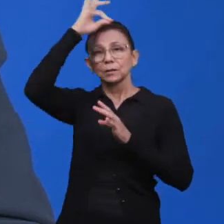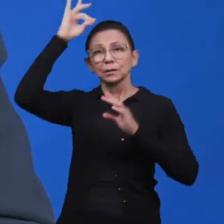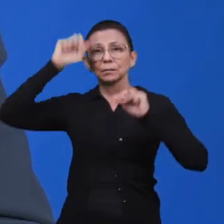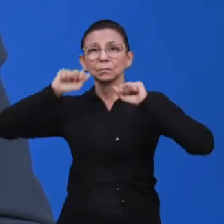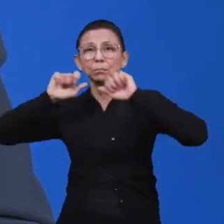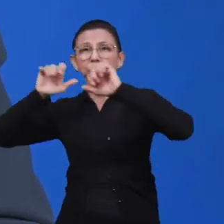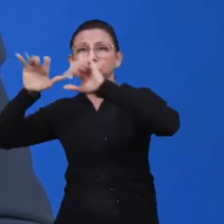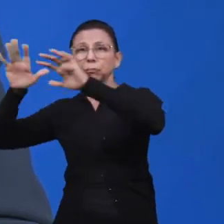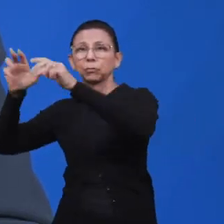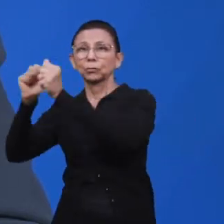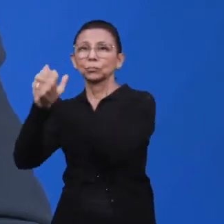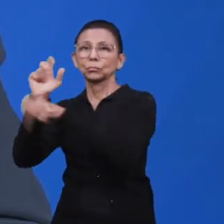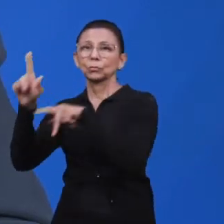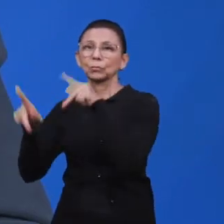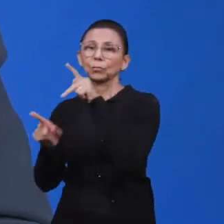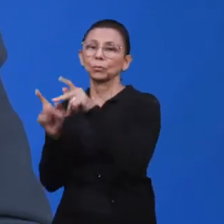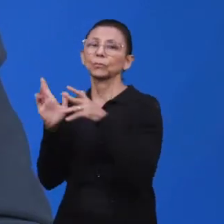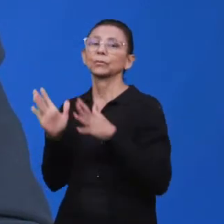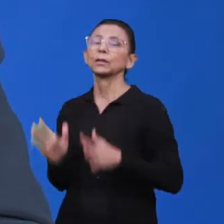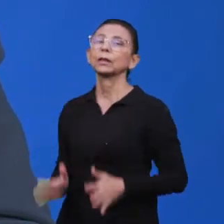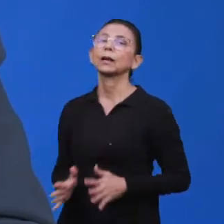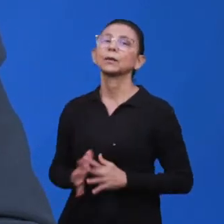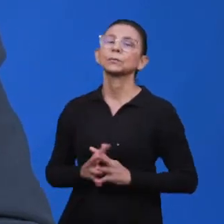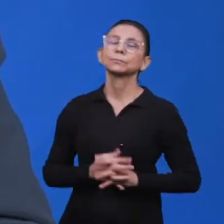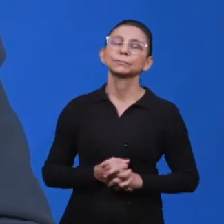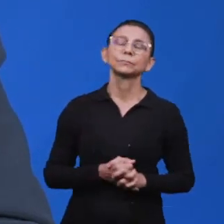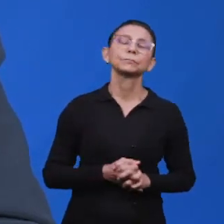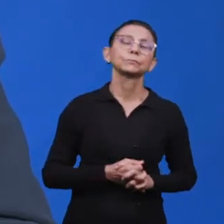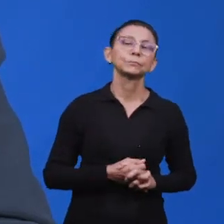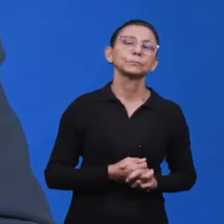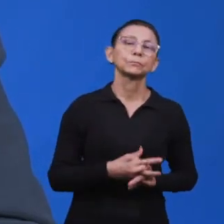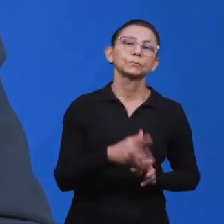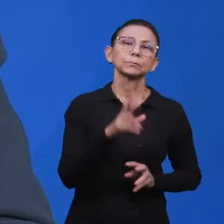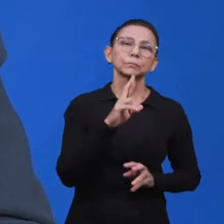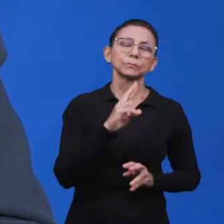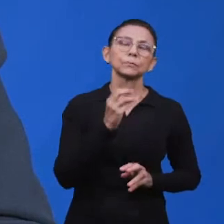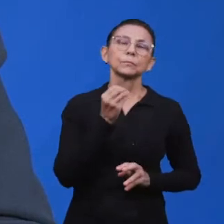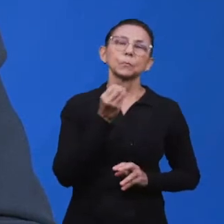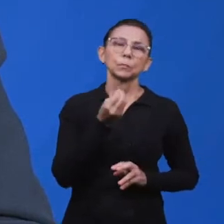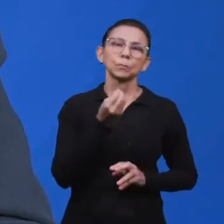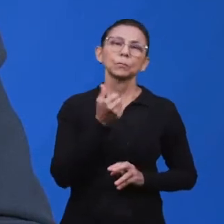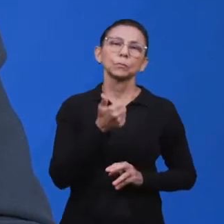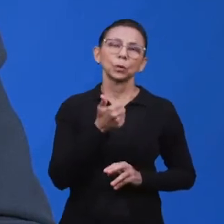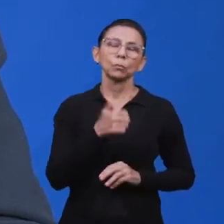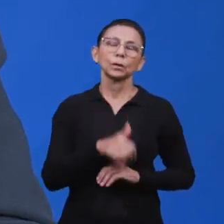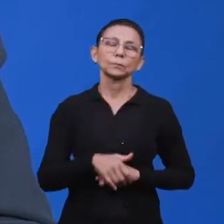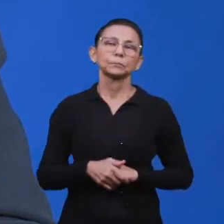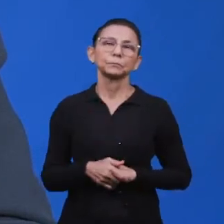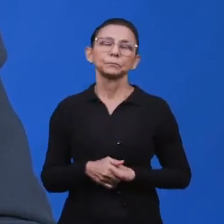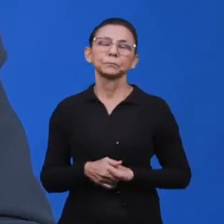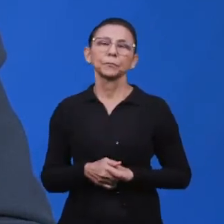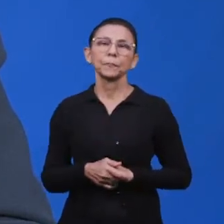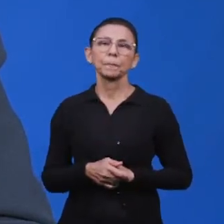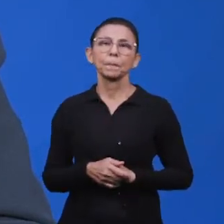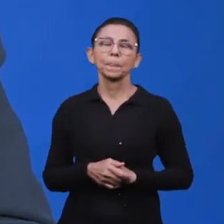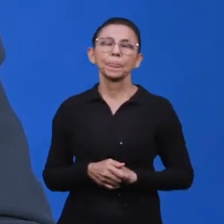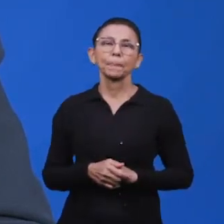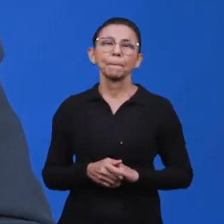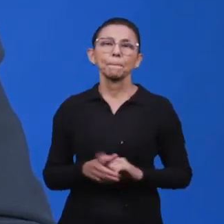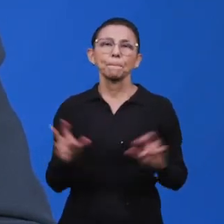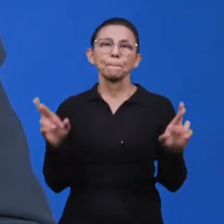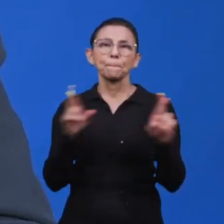Espírito Santo. Louvado seja o Senhor por essa resposta sua, muito bem colocada, à nossa primeira pergunta, a